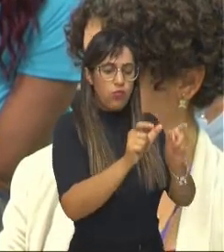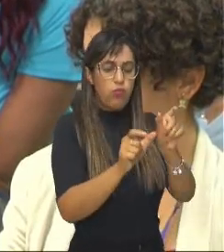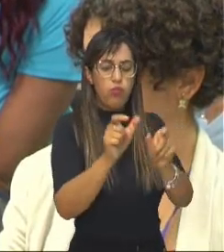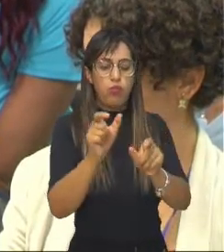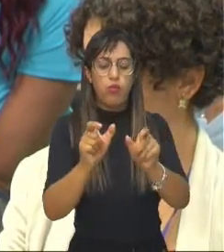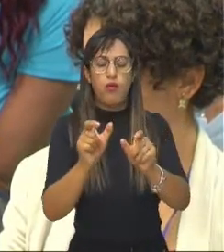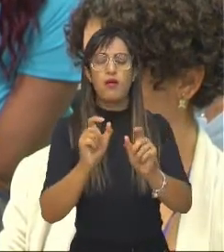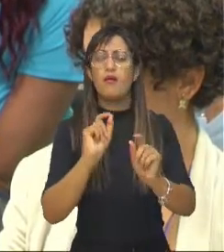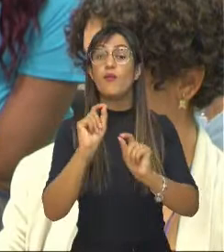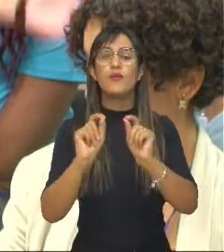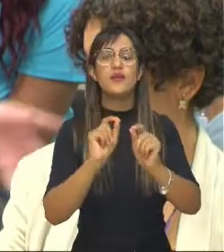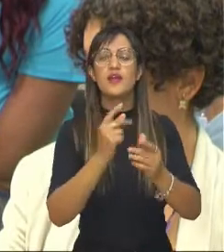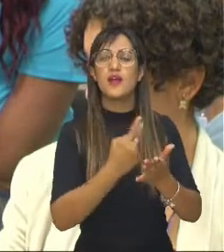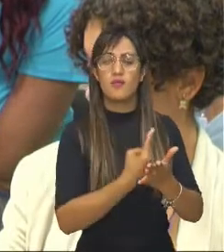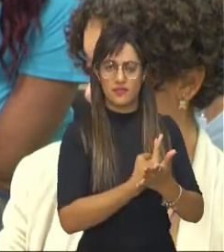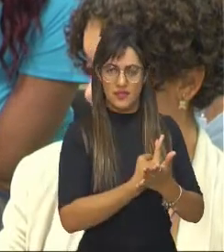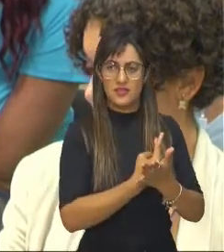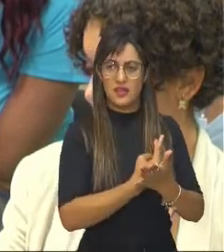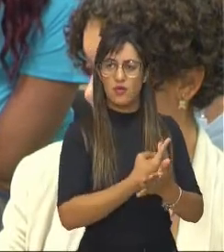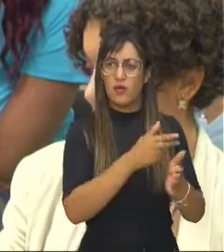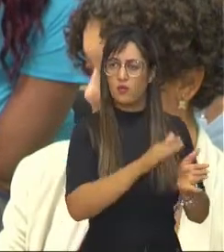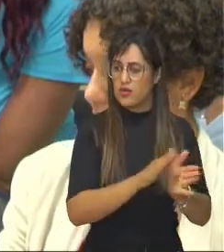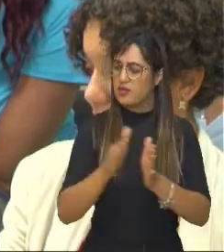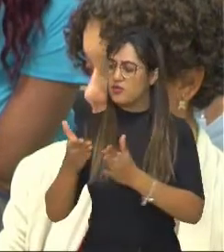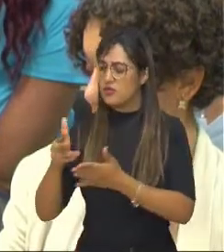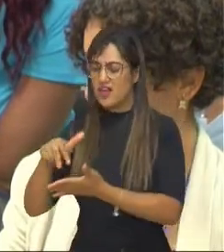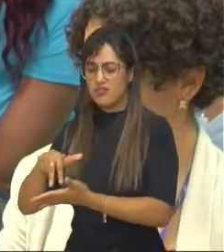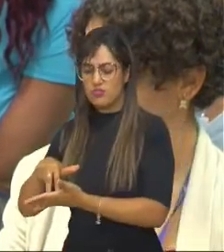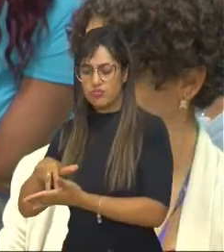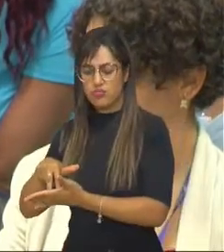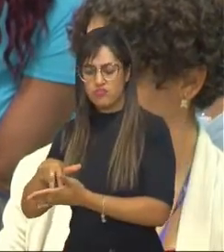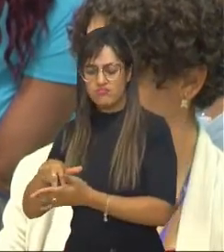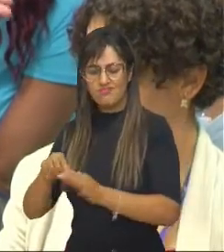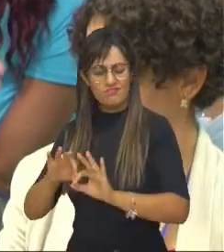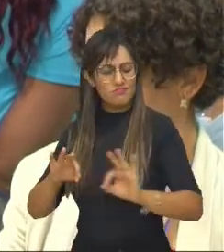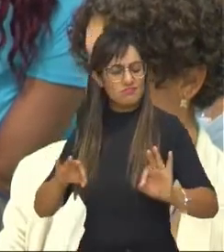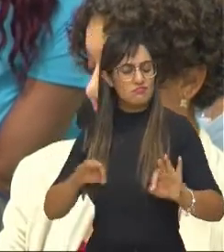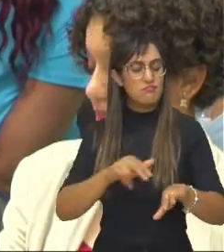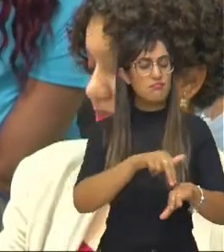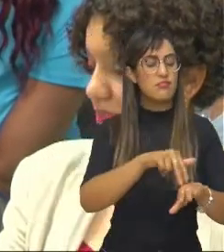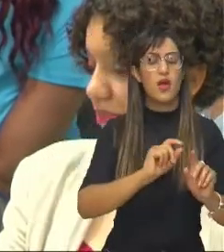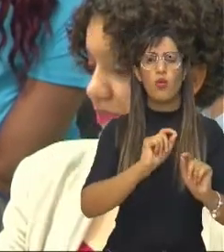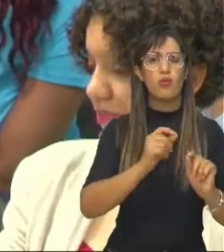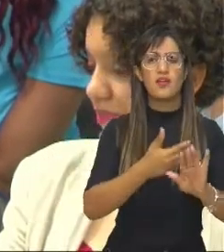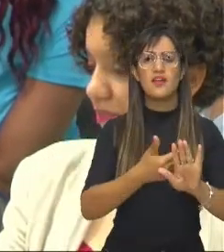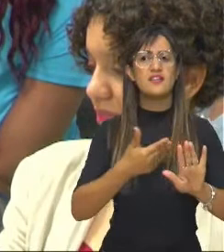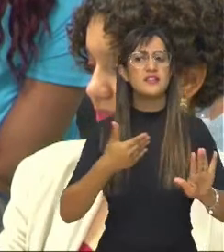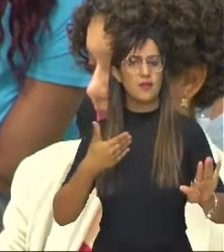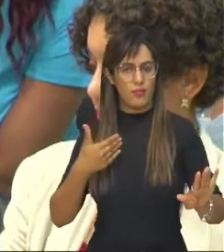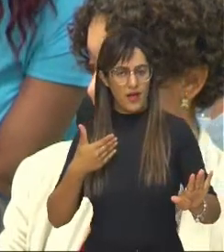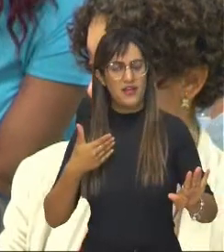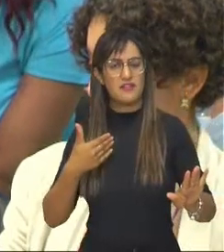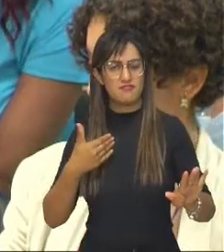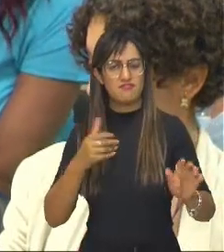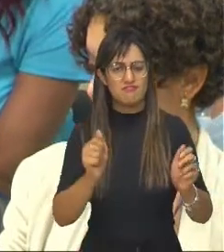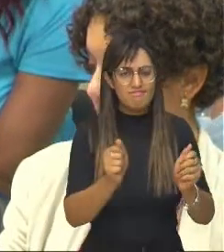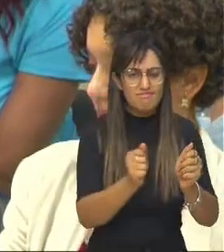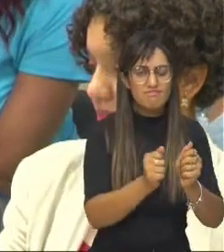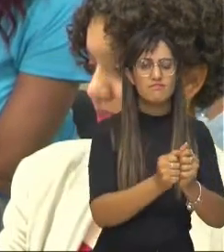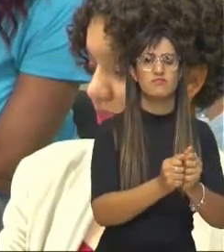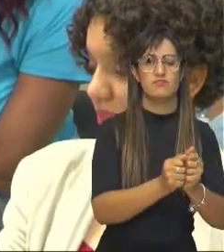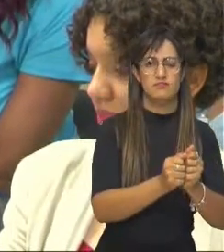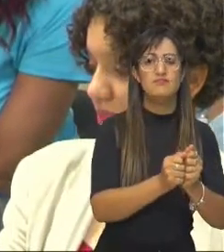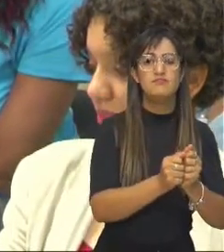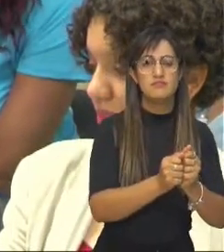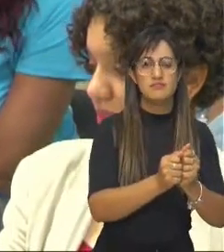para ele estar lá desse outro lado e eu aqui? O que me separa de pular ali junto com ele, né?